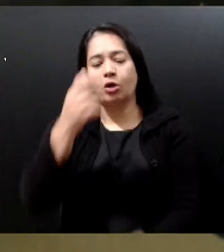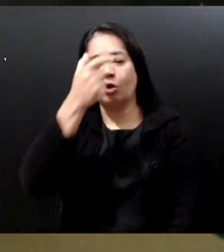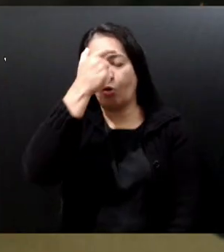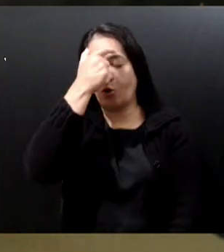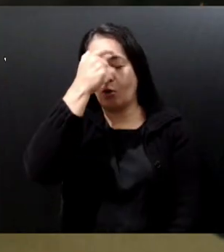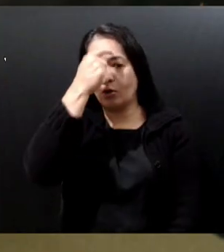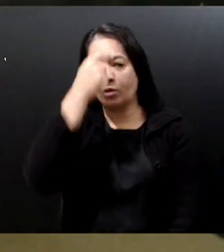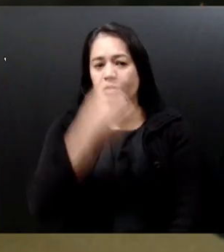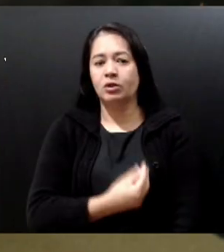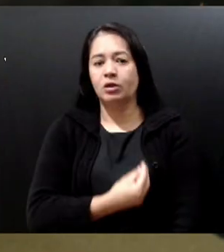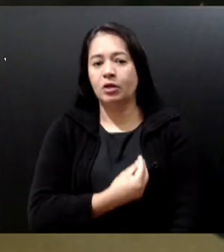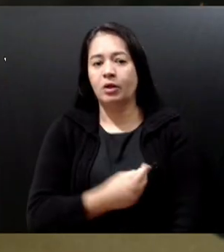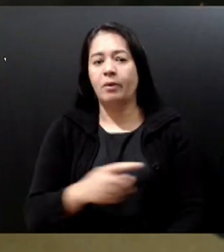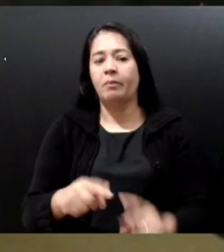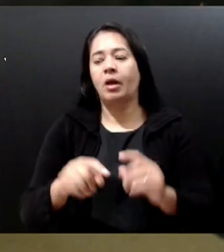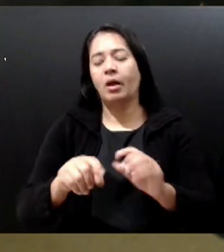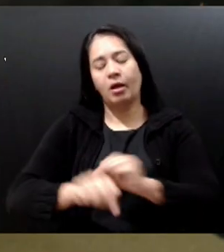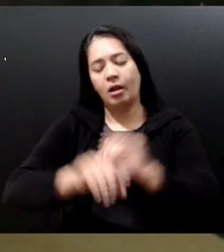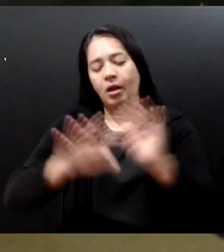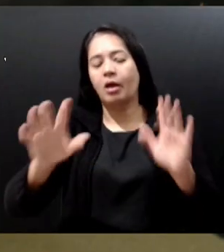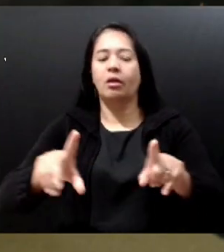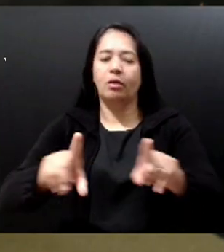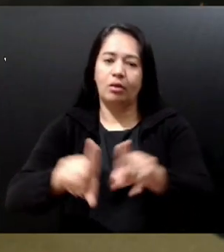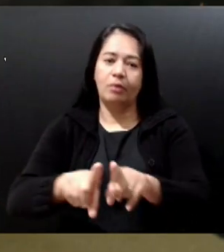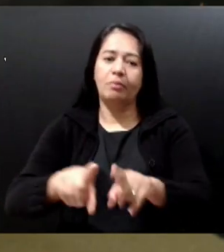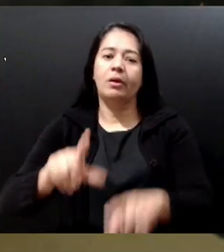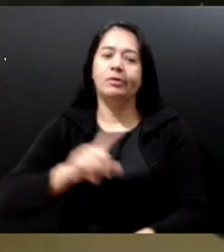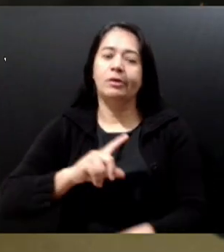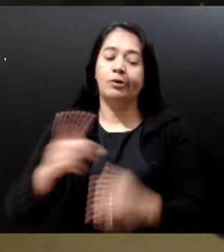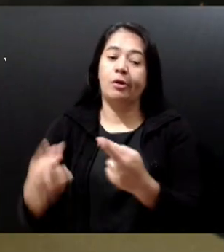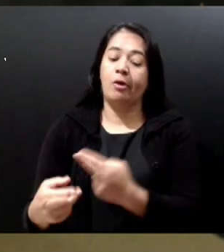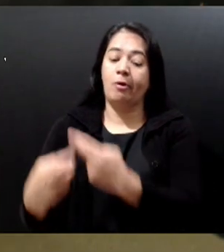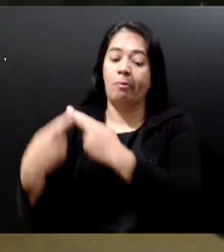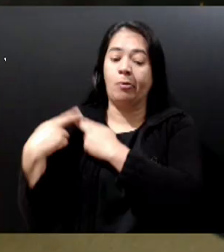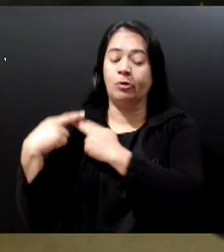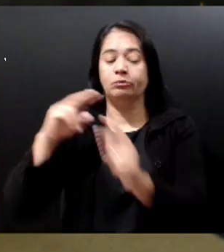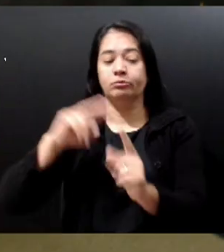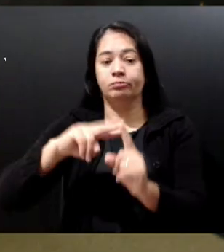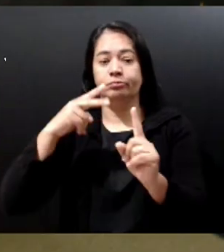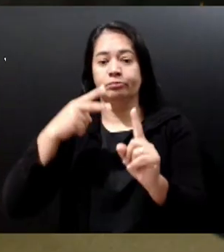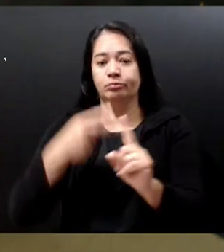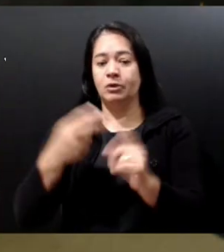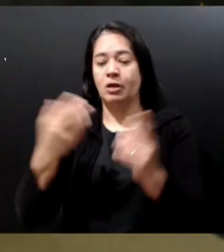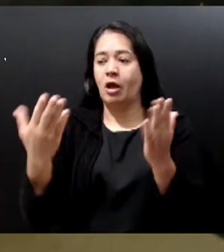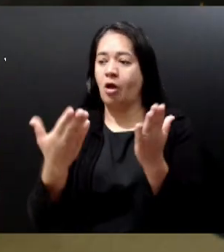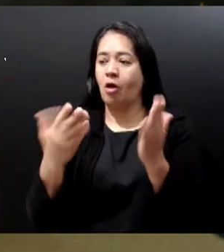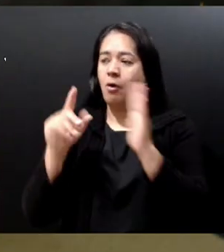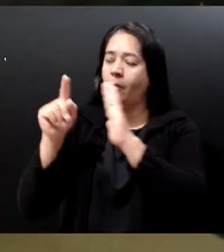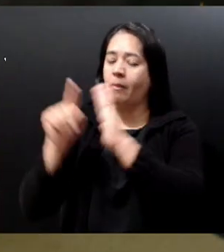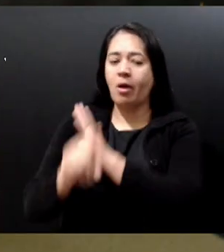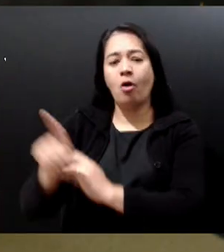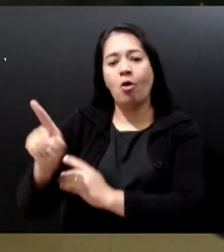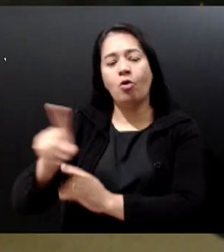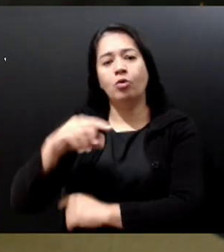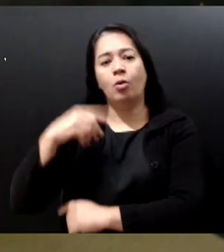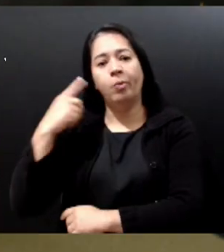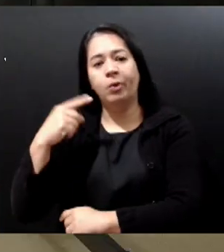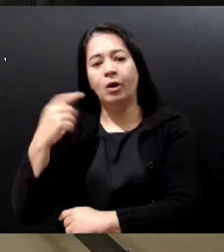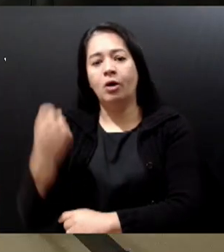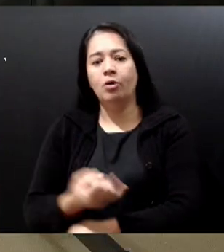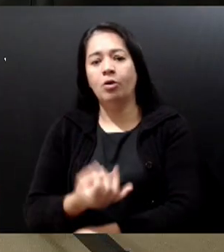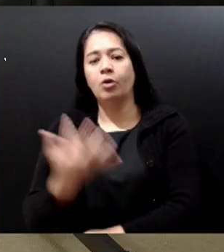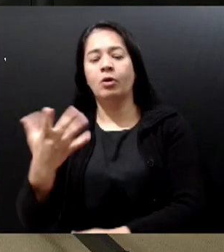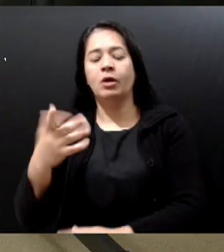com responsabilidades dobradas, né? Agora eu pergunto para o doutor José, juridicamente, quais os direitos e garantias da